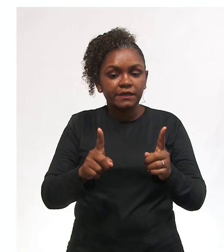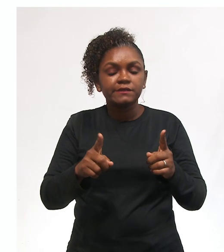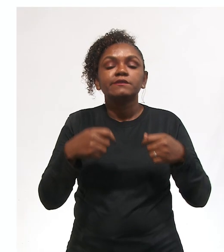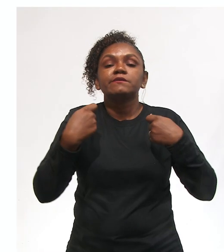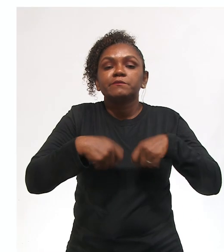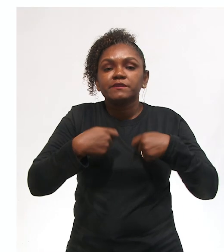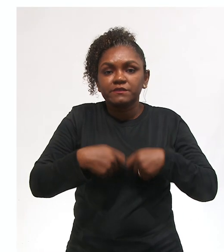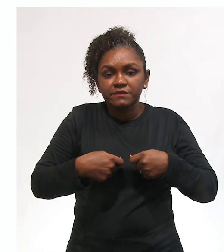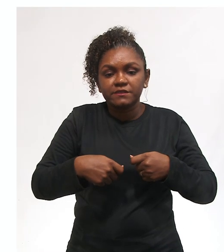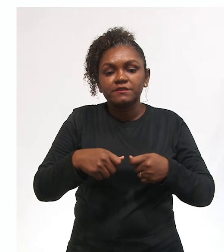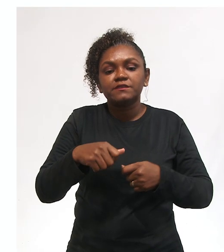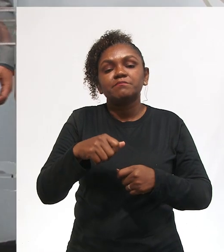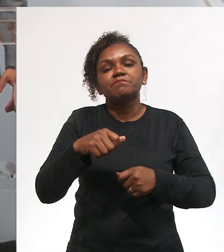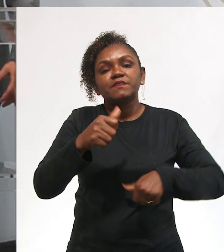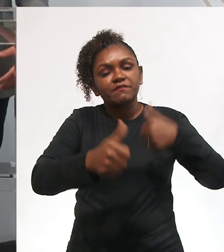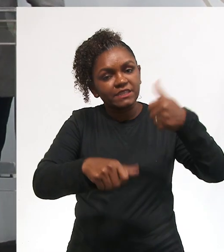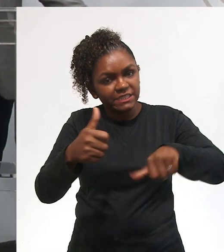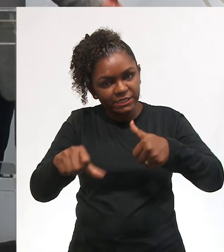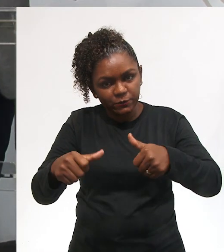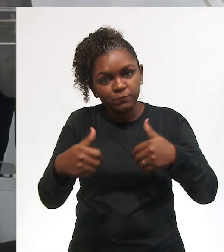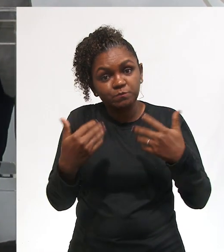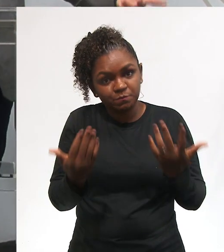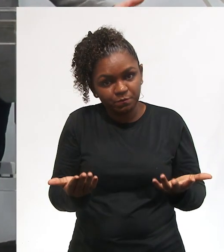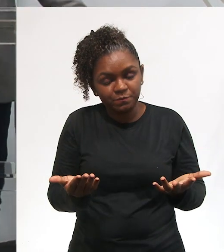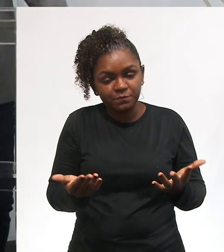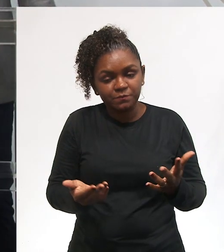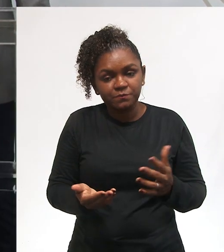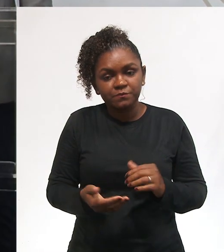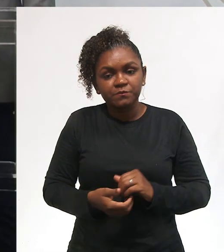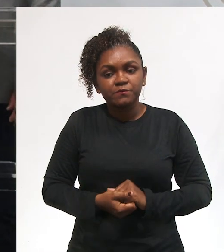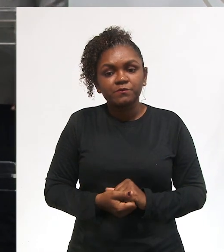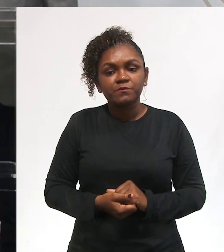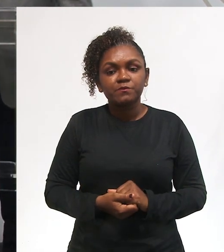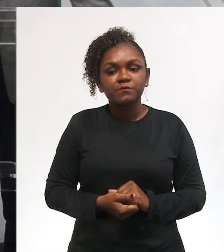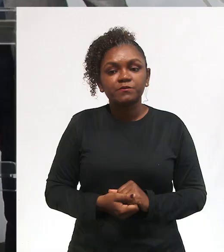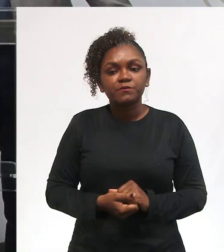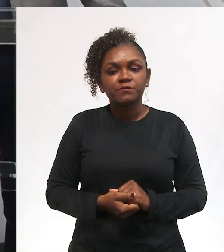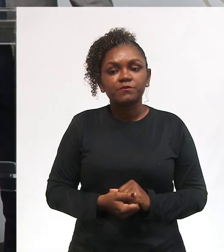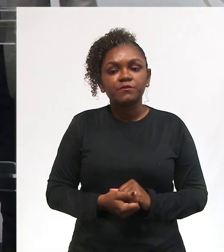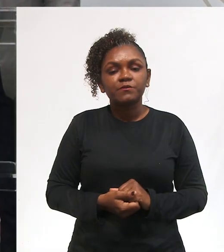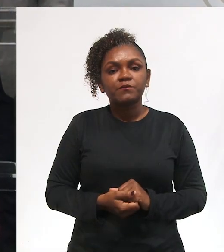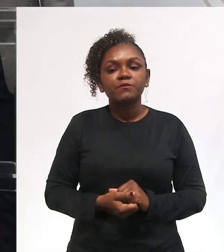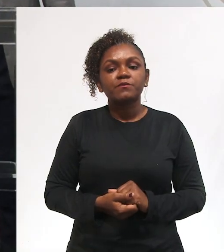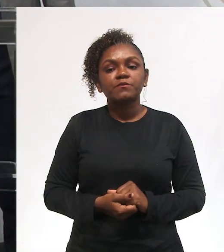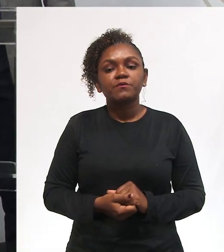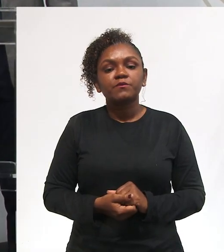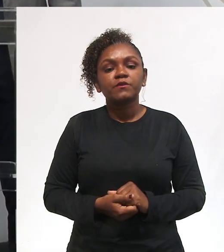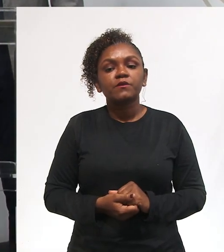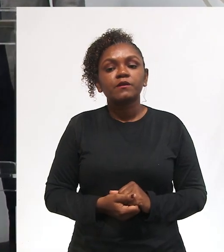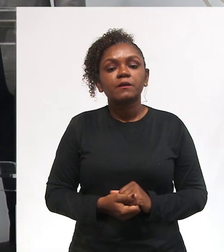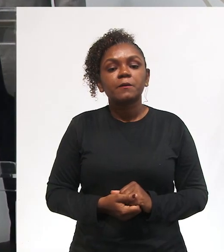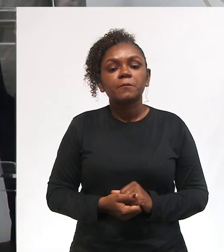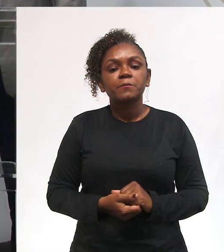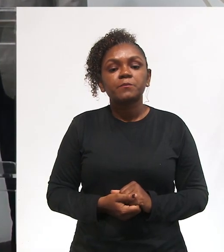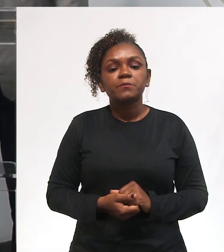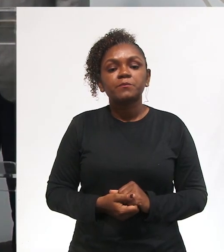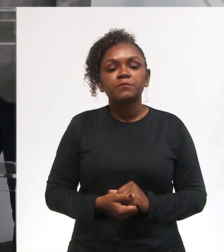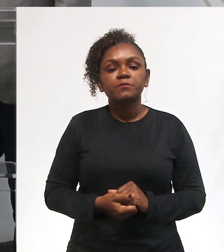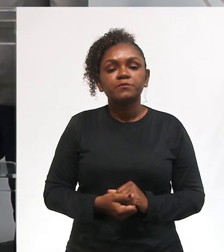uma avaliação, né, para uma disciplina independente dela, qual seja,